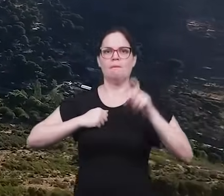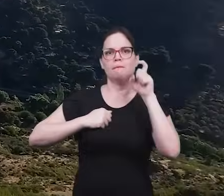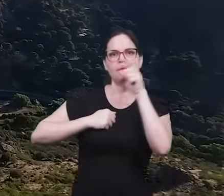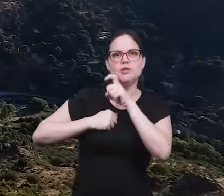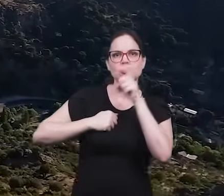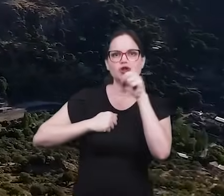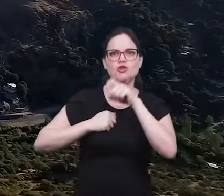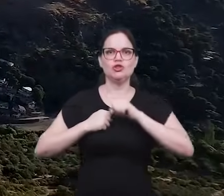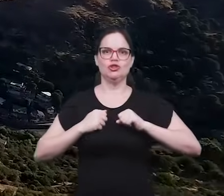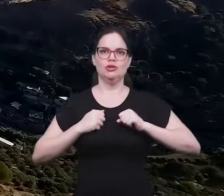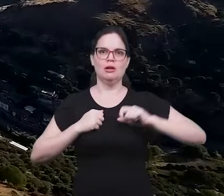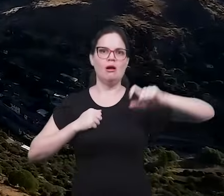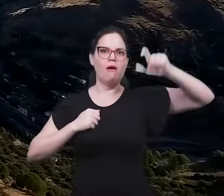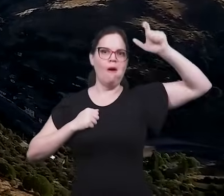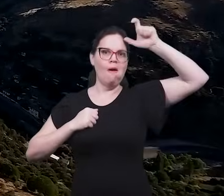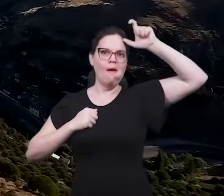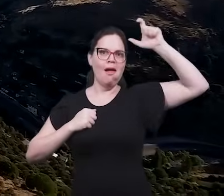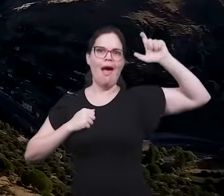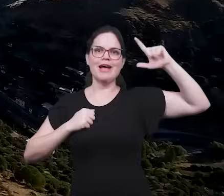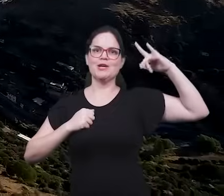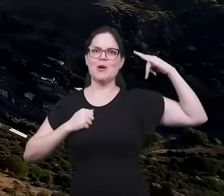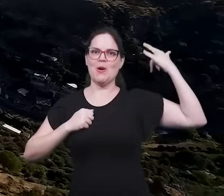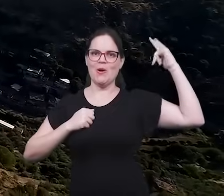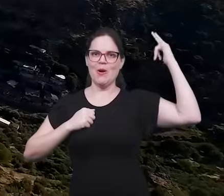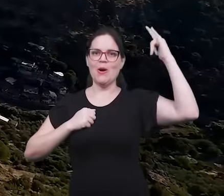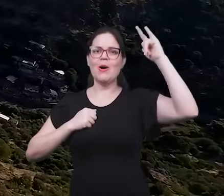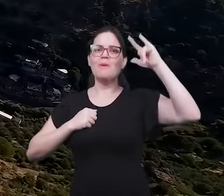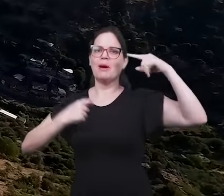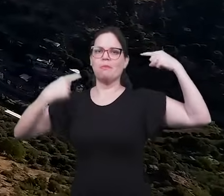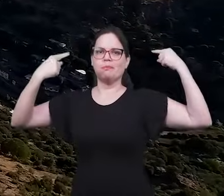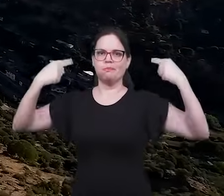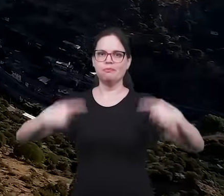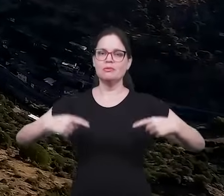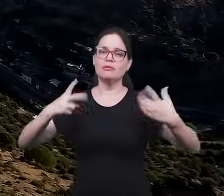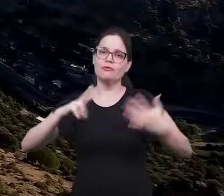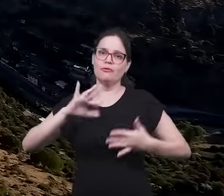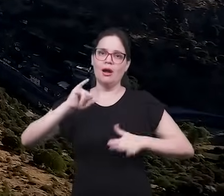da traição, da mentira, de tudo aquilo